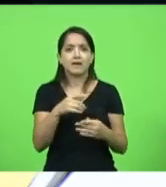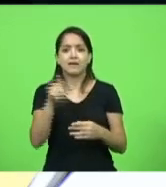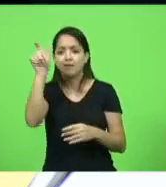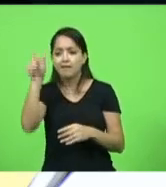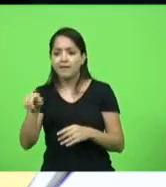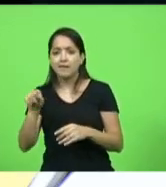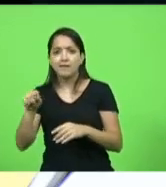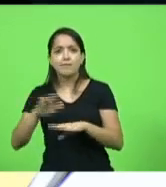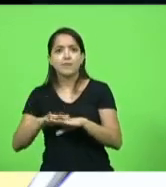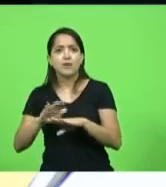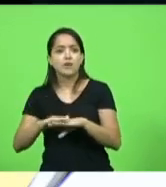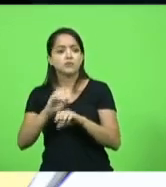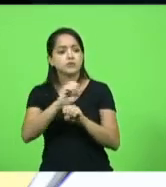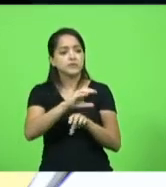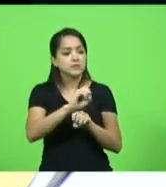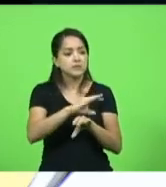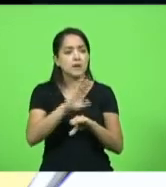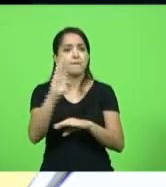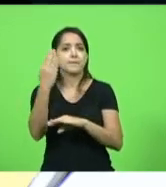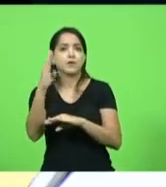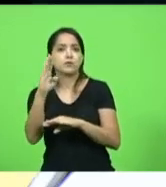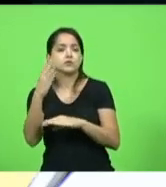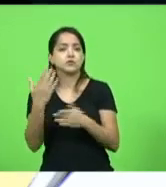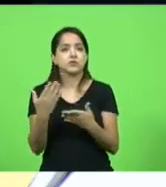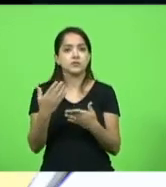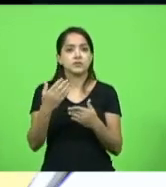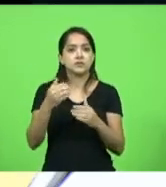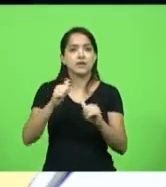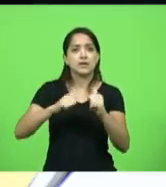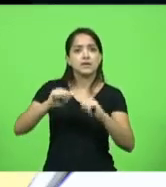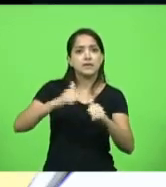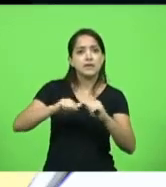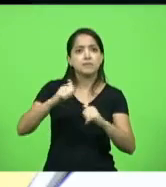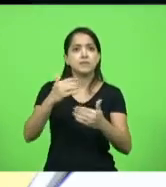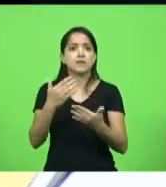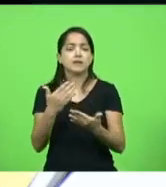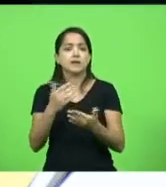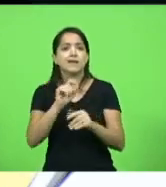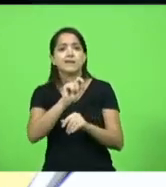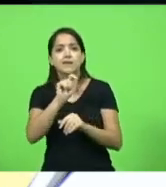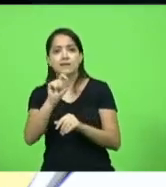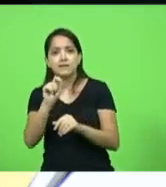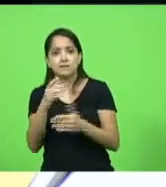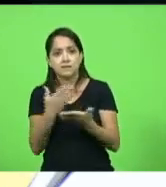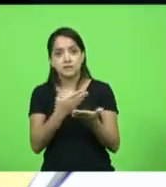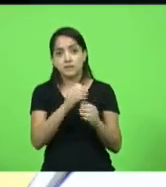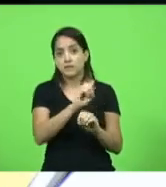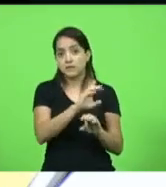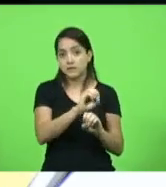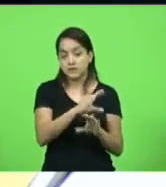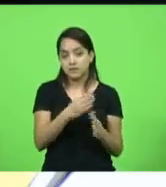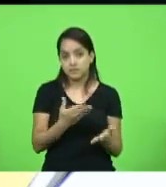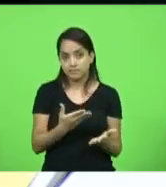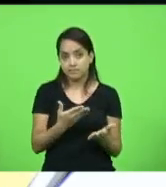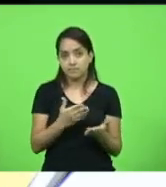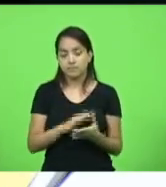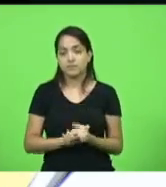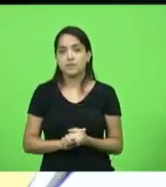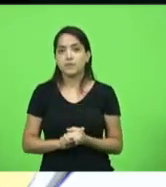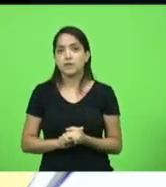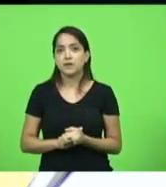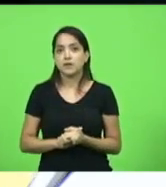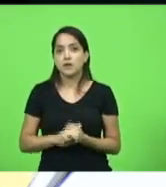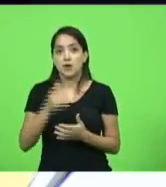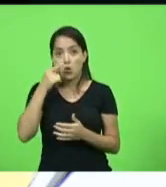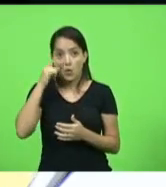ensinar biologia, química, física? Quem vai ensinar em casa isso para os estudantes? E outra, se eu não me engano, foi